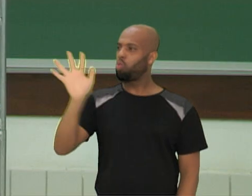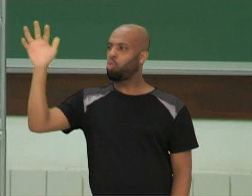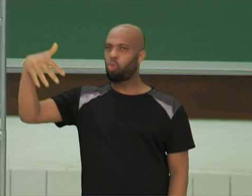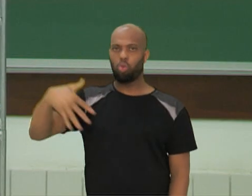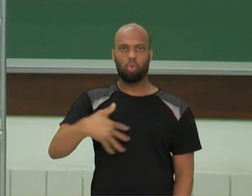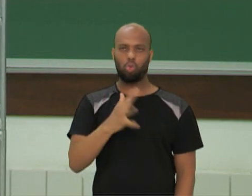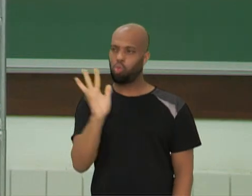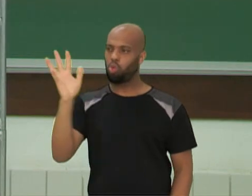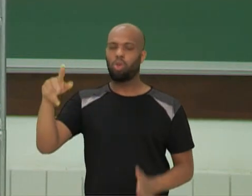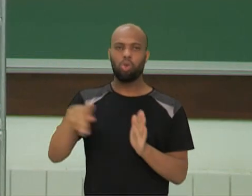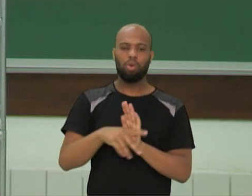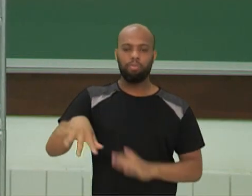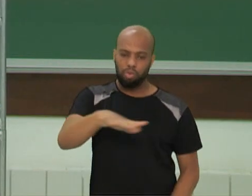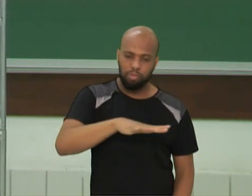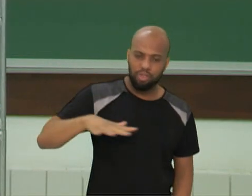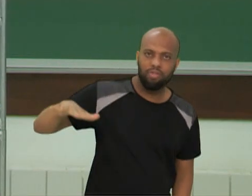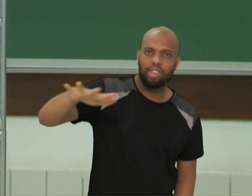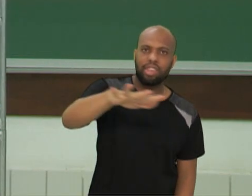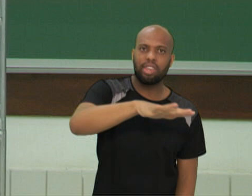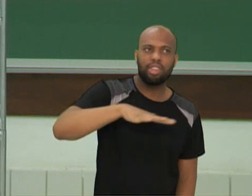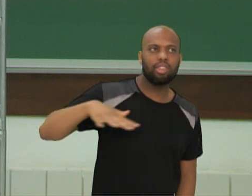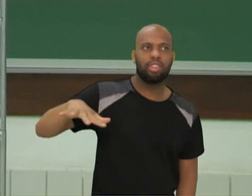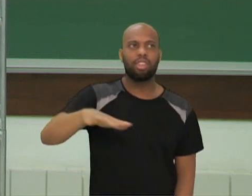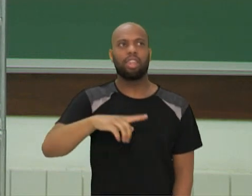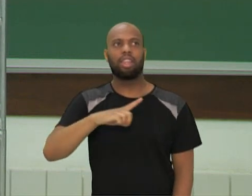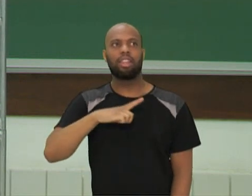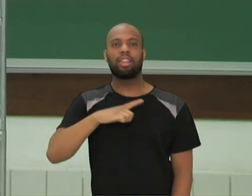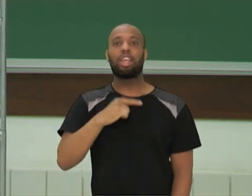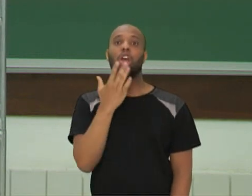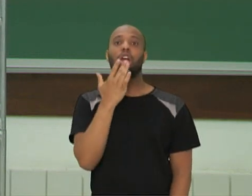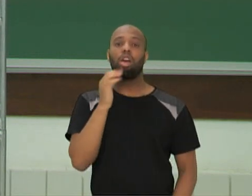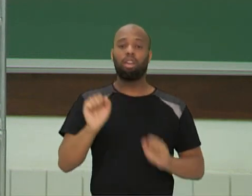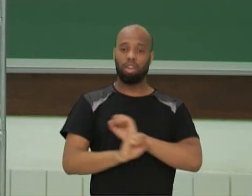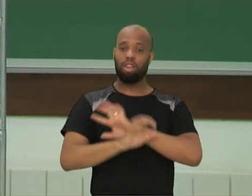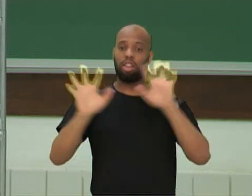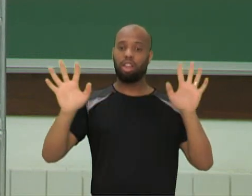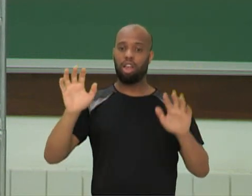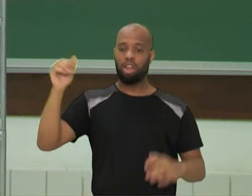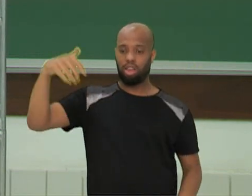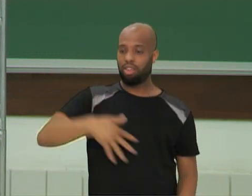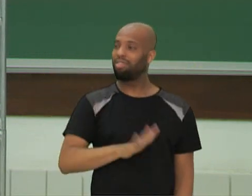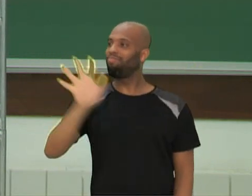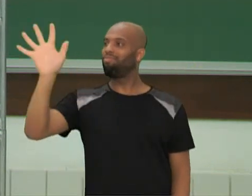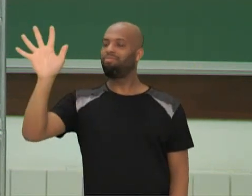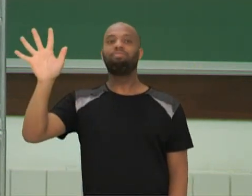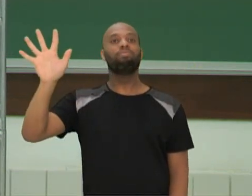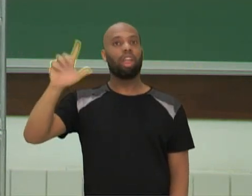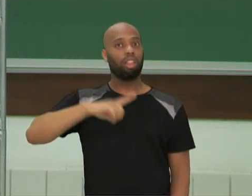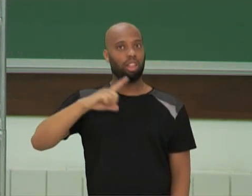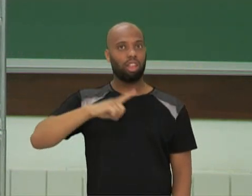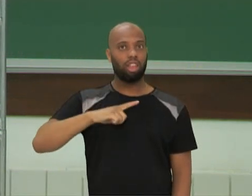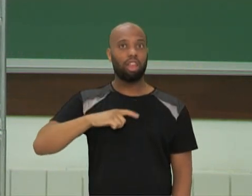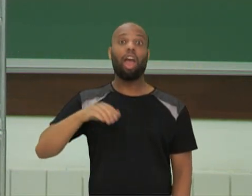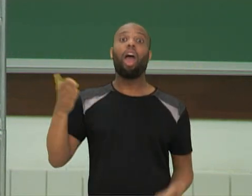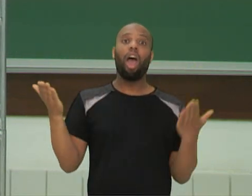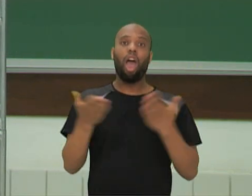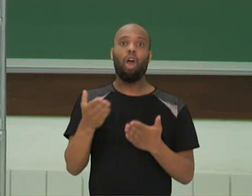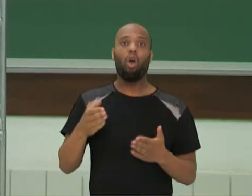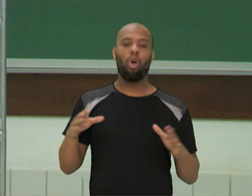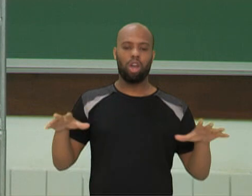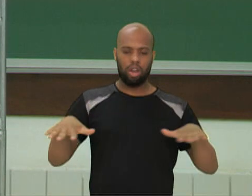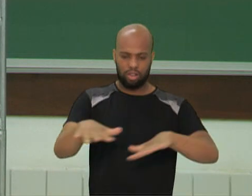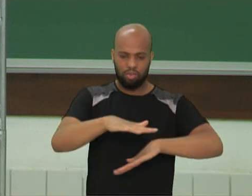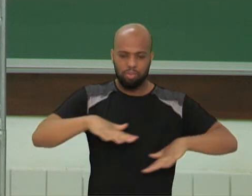sobre determinadas superfícies, que superfícies de cores claras refletem muito mais radiação solar do que superfícies de